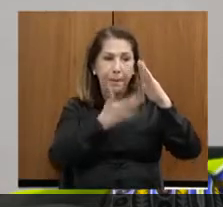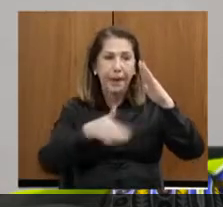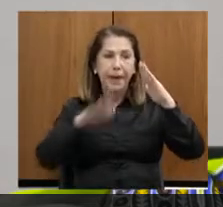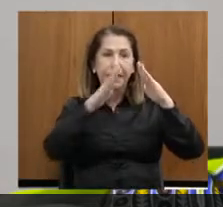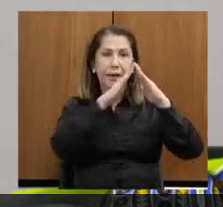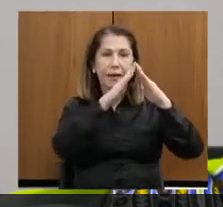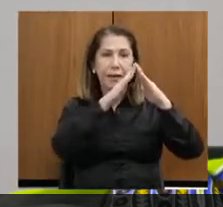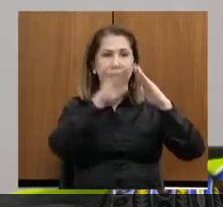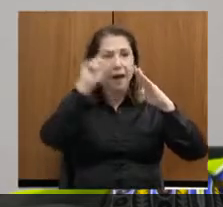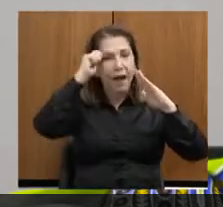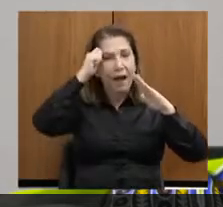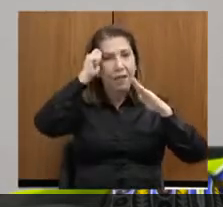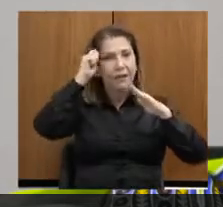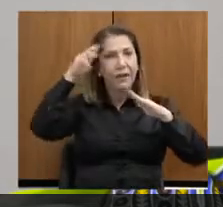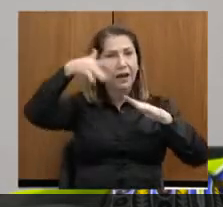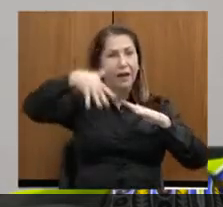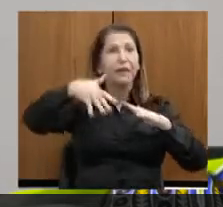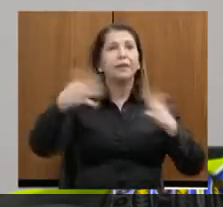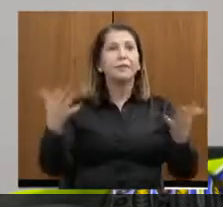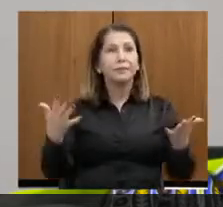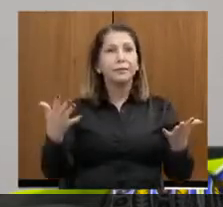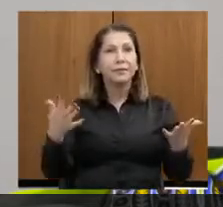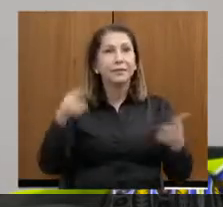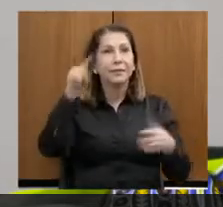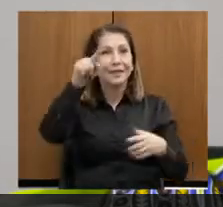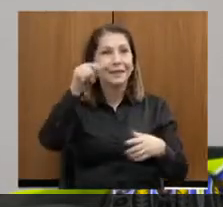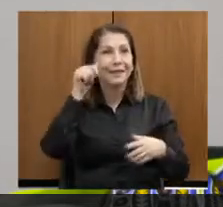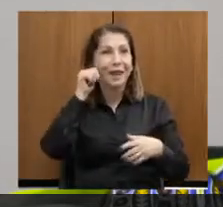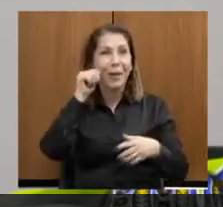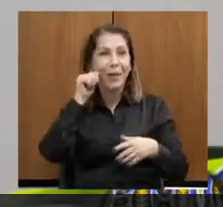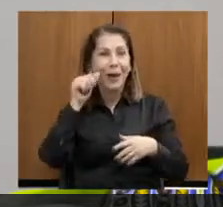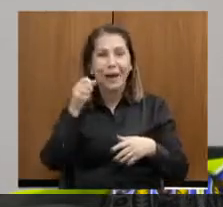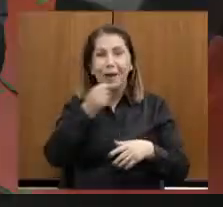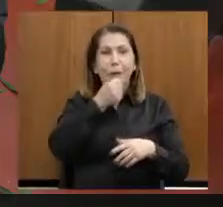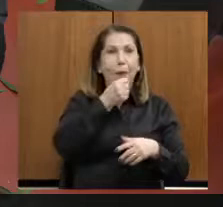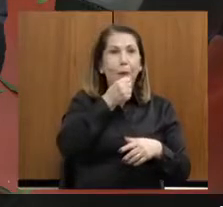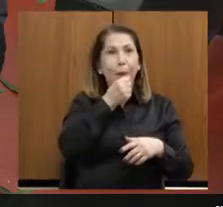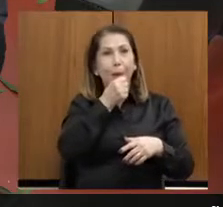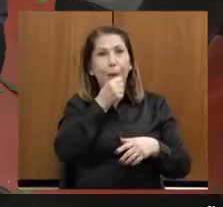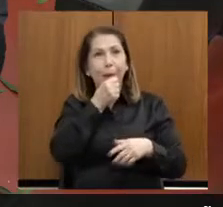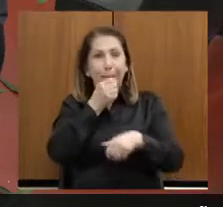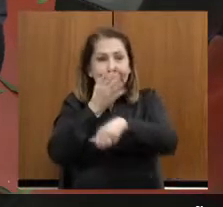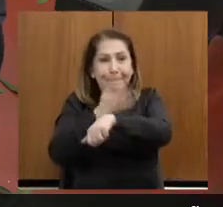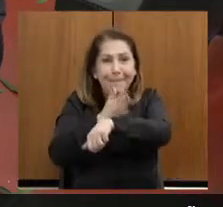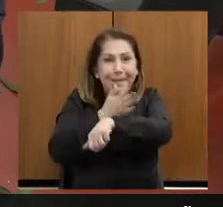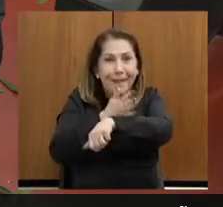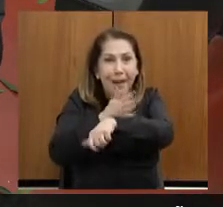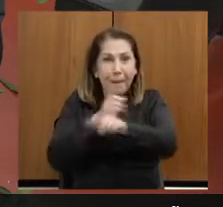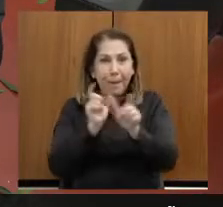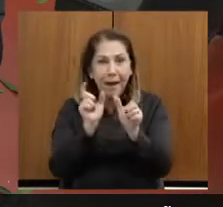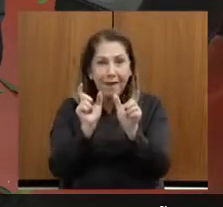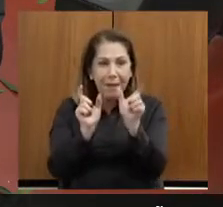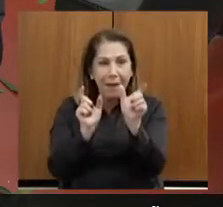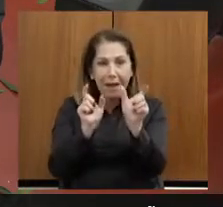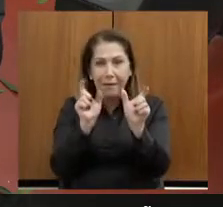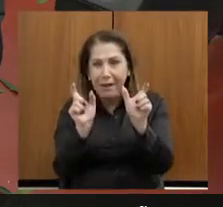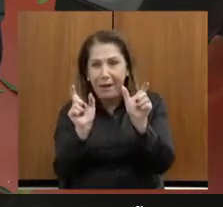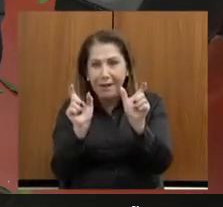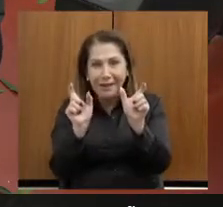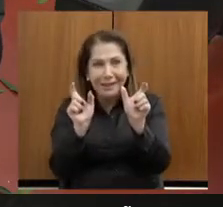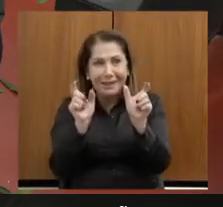A nossa locutora tá ali ensaiando horas com Júlia para a gente aprender falar porque não